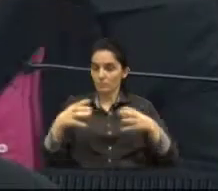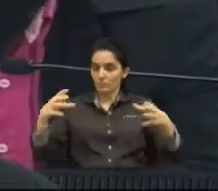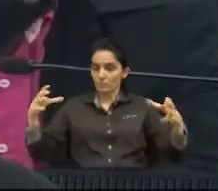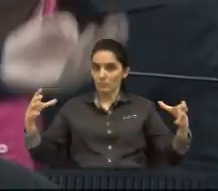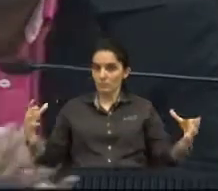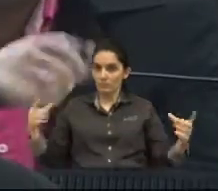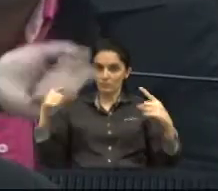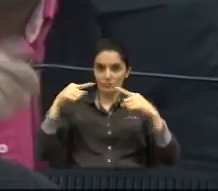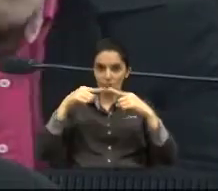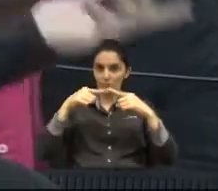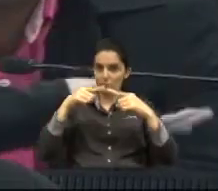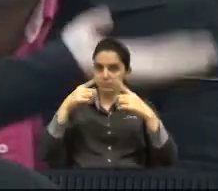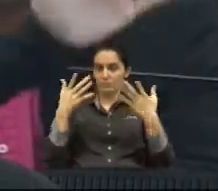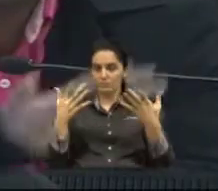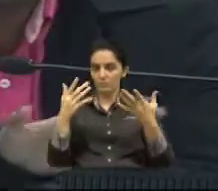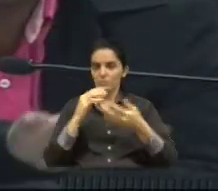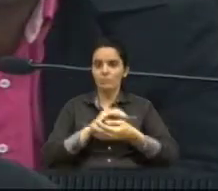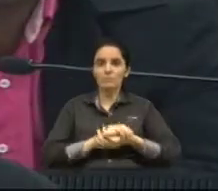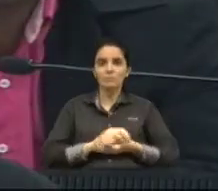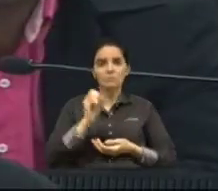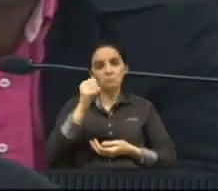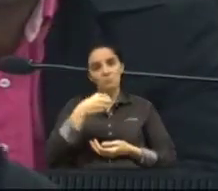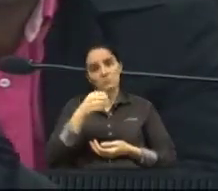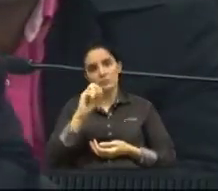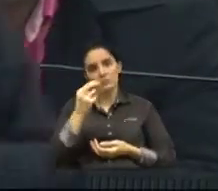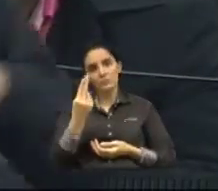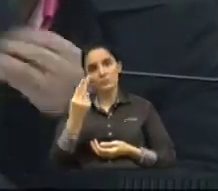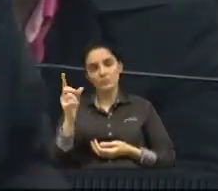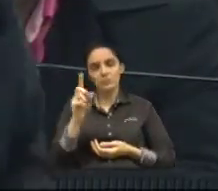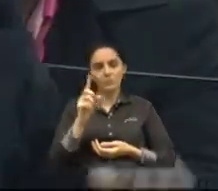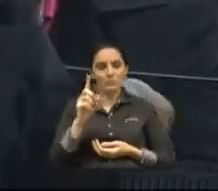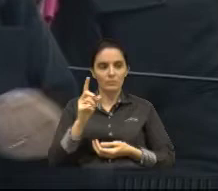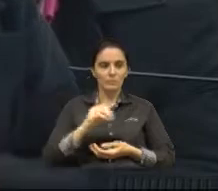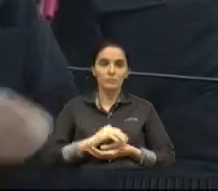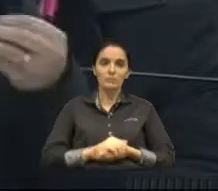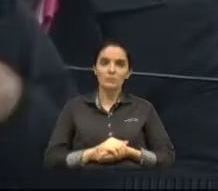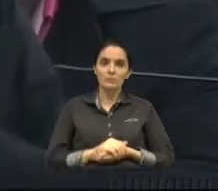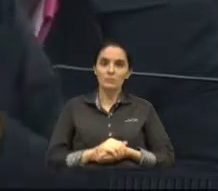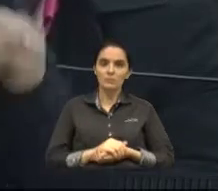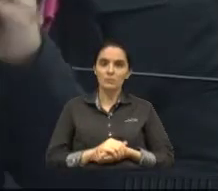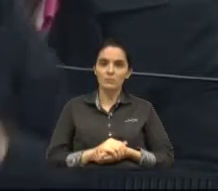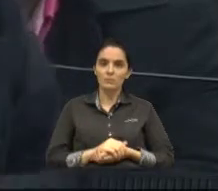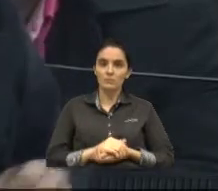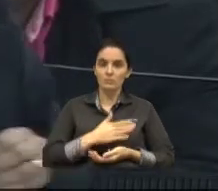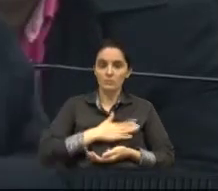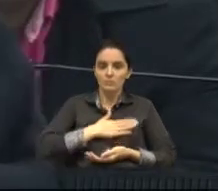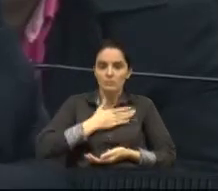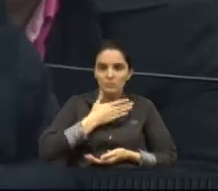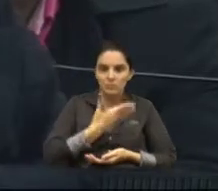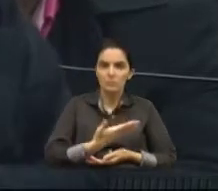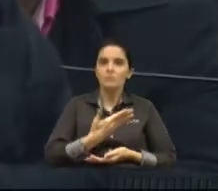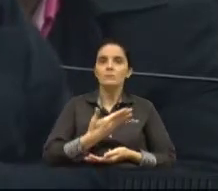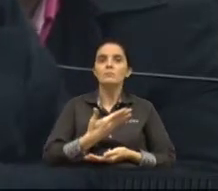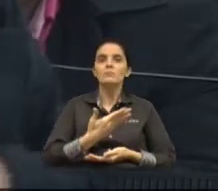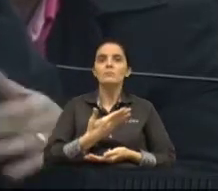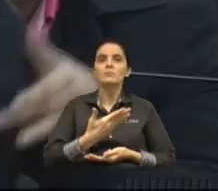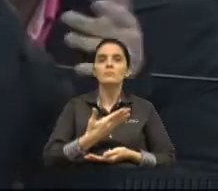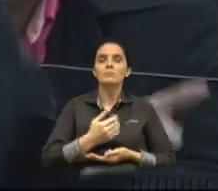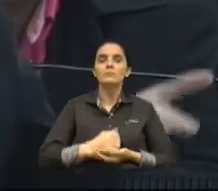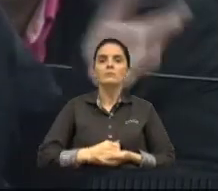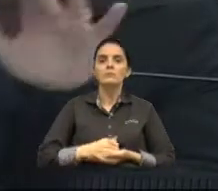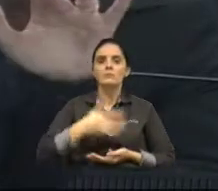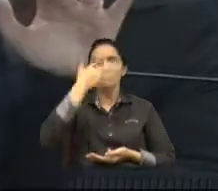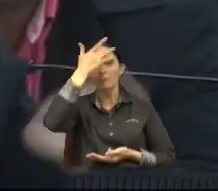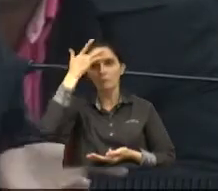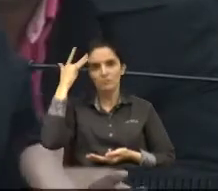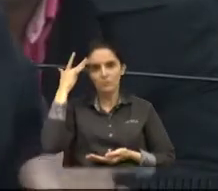chegar a um denominador comum com relação a sim ou não. Tenho extrema admiração e respeito às autoridades eclesiásticas, então eu gostaria